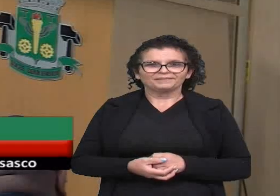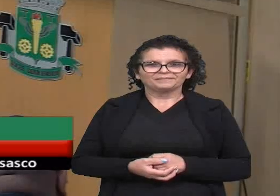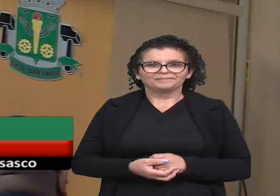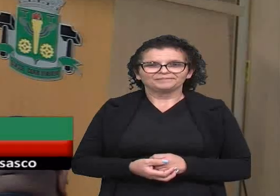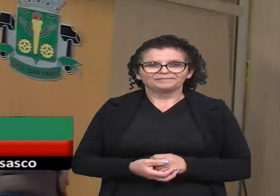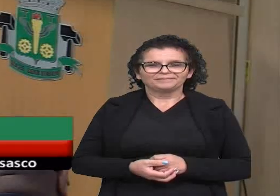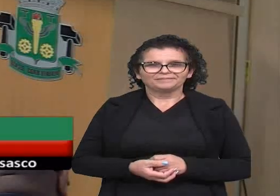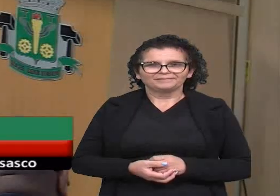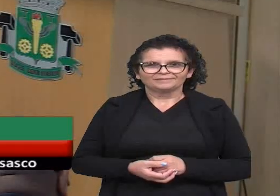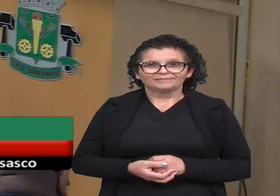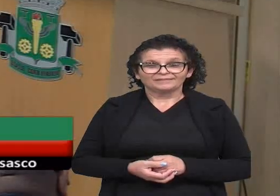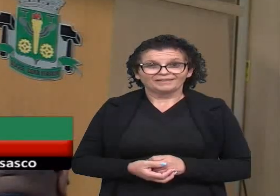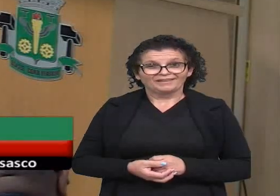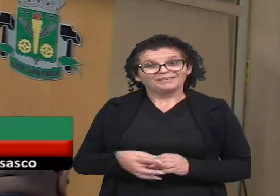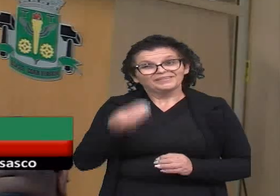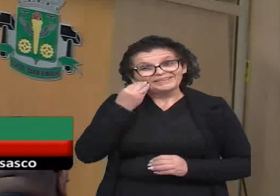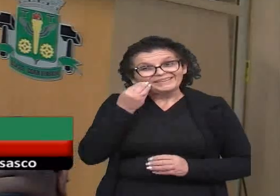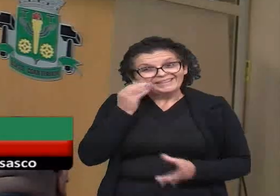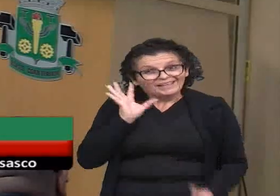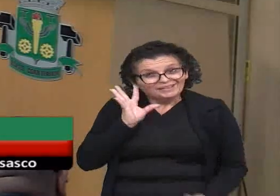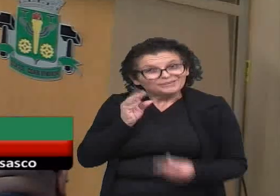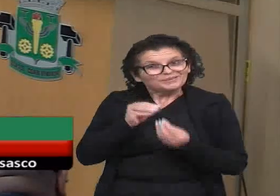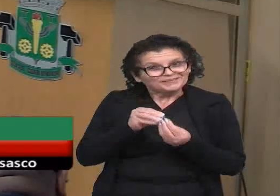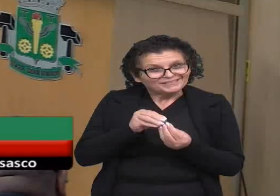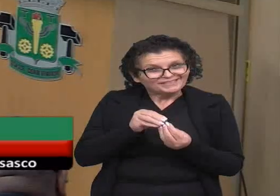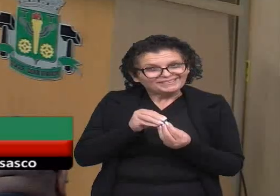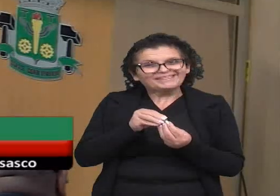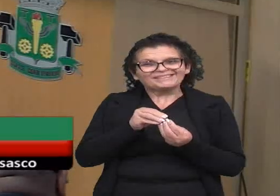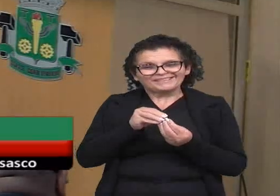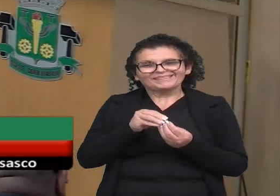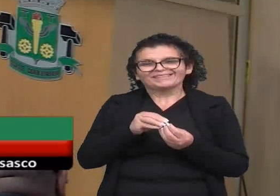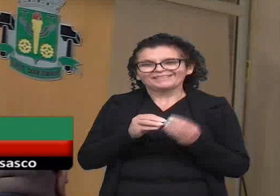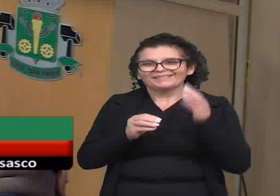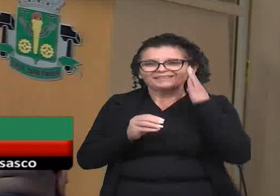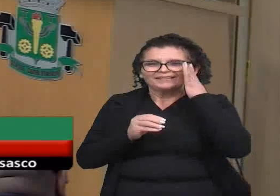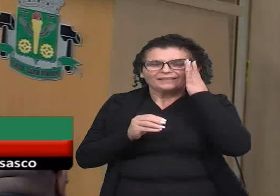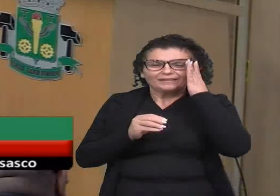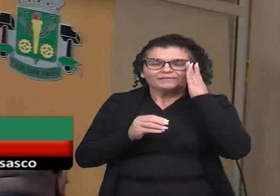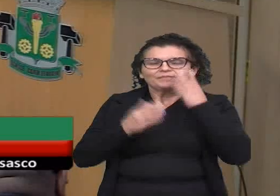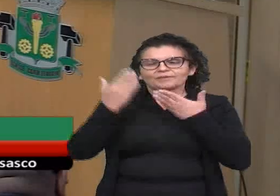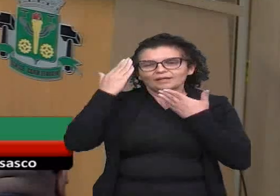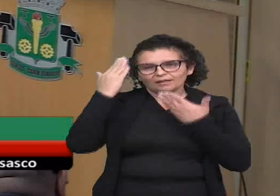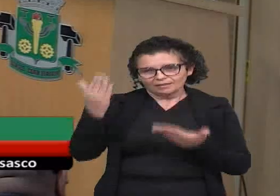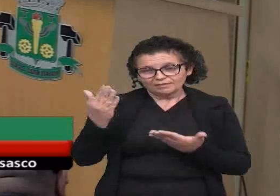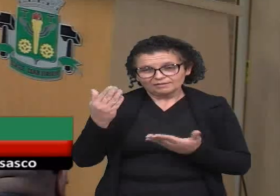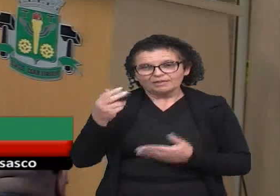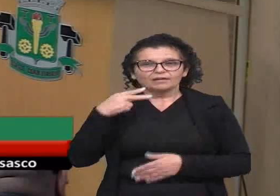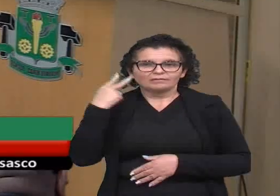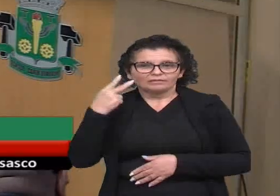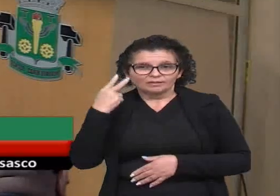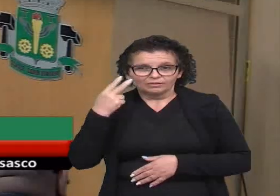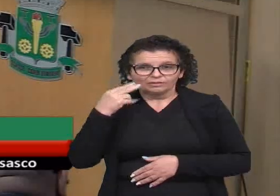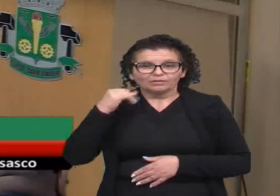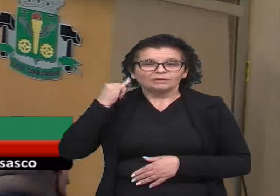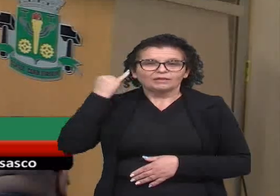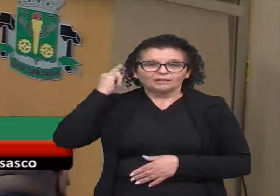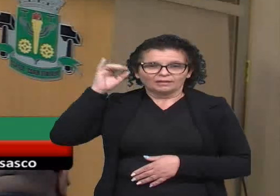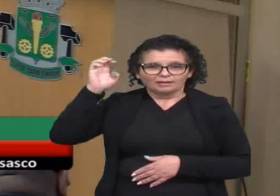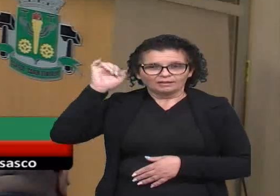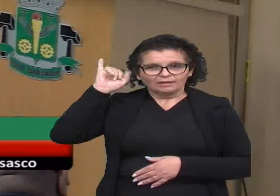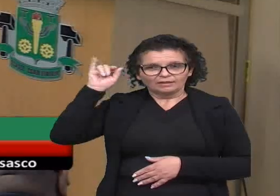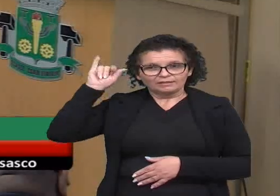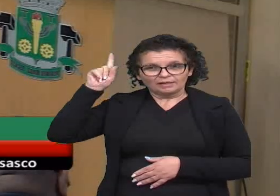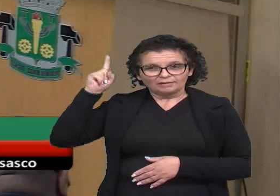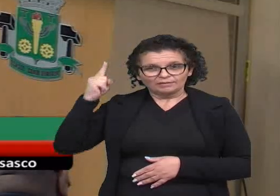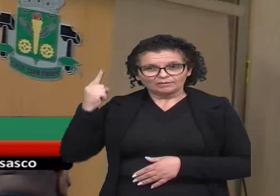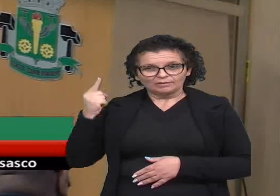Vou procurar ser o mais breve possível. Quero aqui agradecer a vereadora Elza por essa imensa oportunidade de trazer